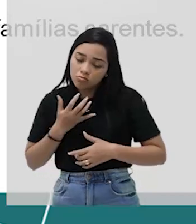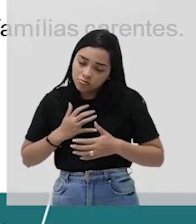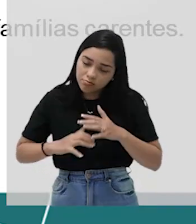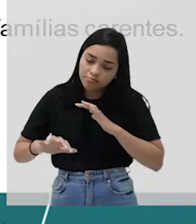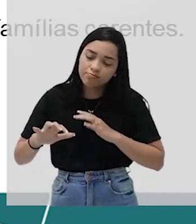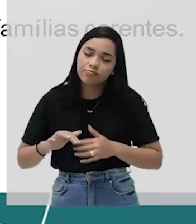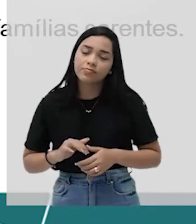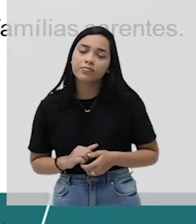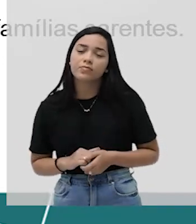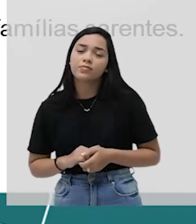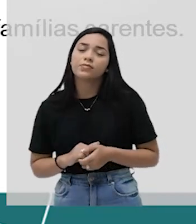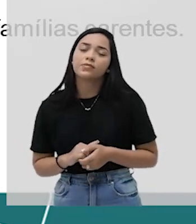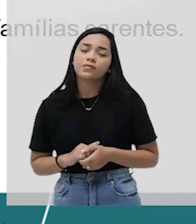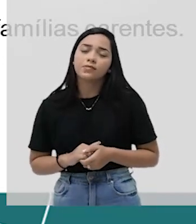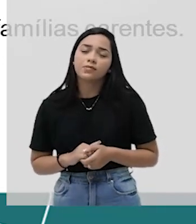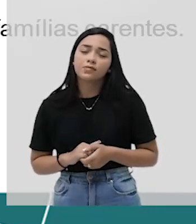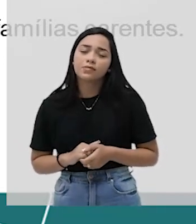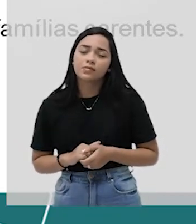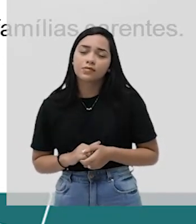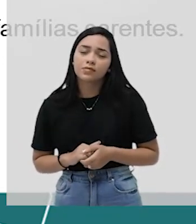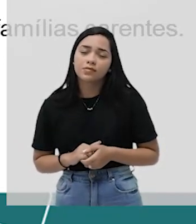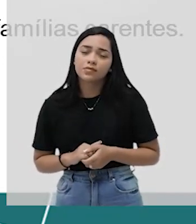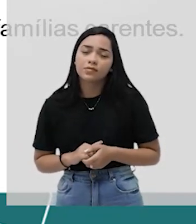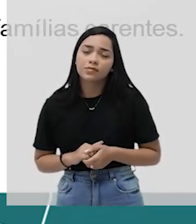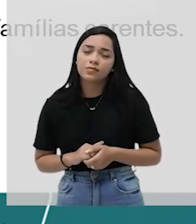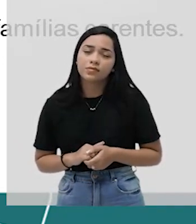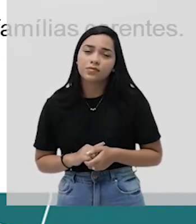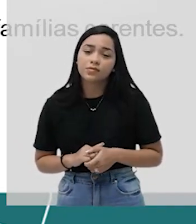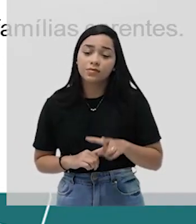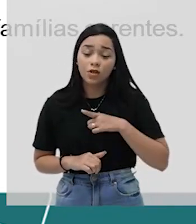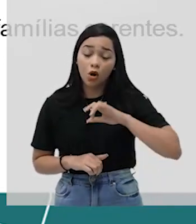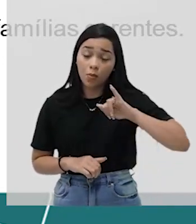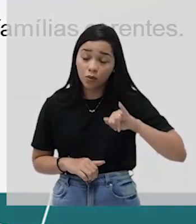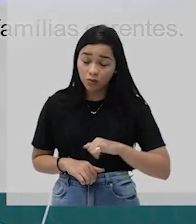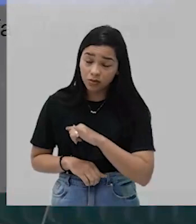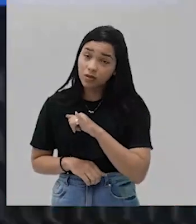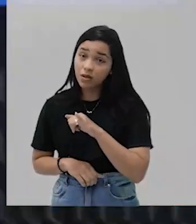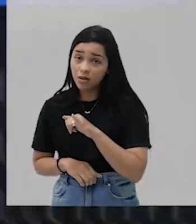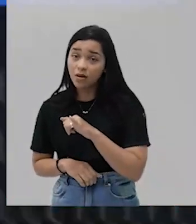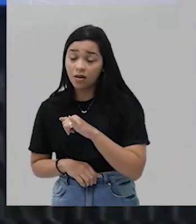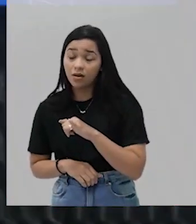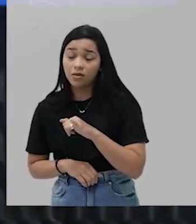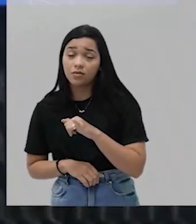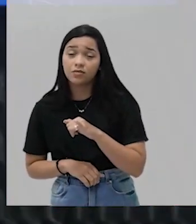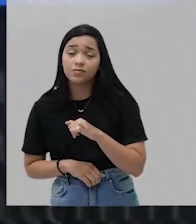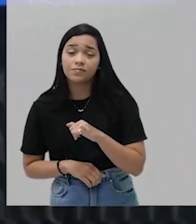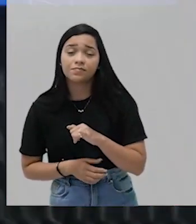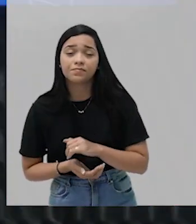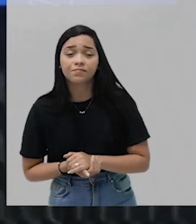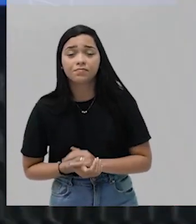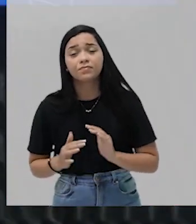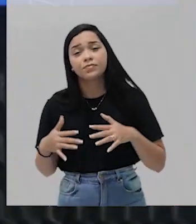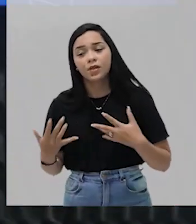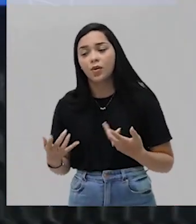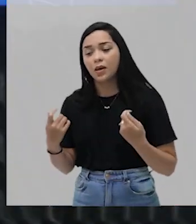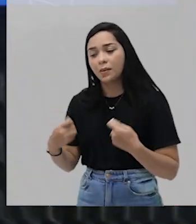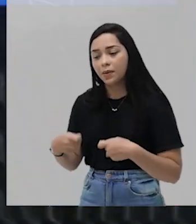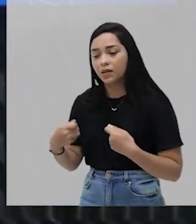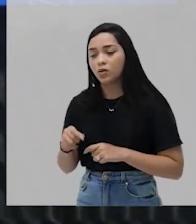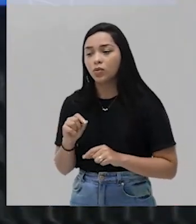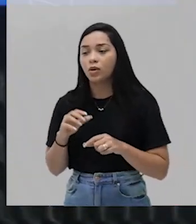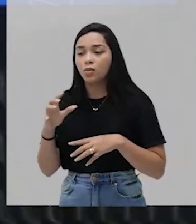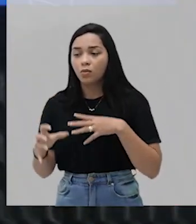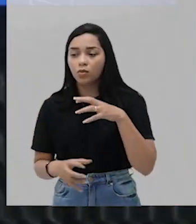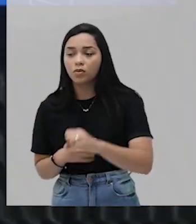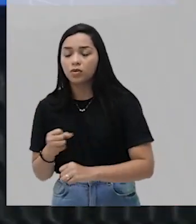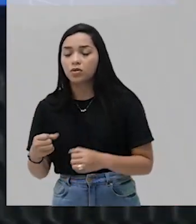resiliência, com empatia, com oportunidades. Então é preciso se